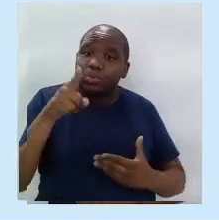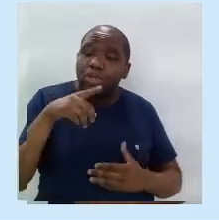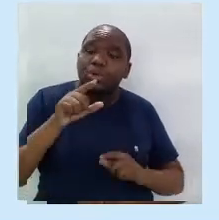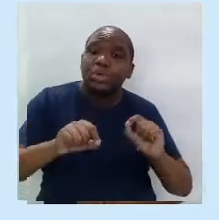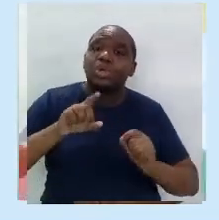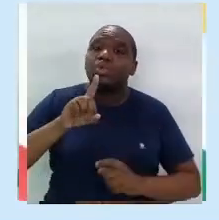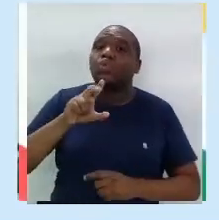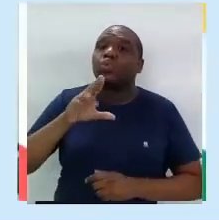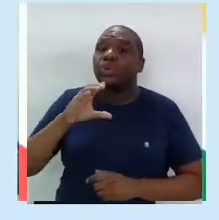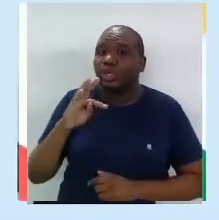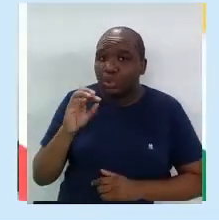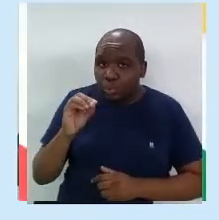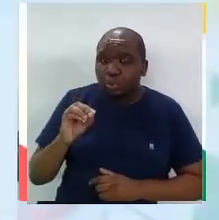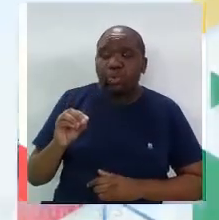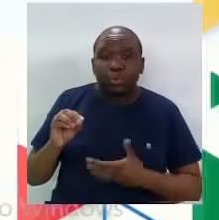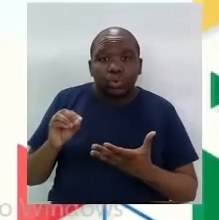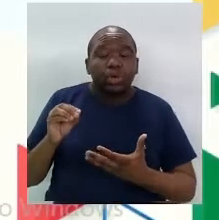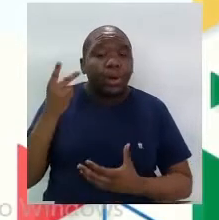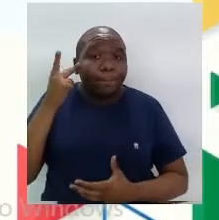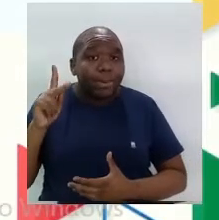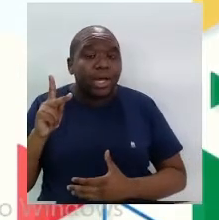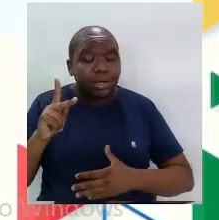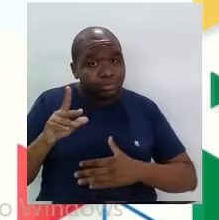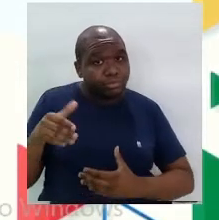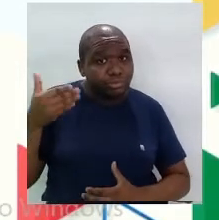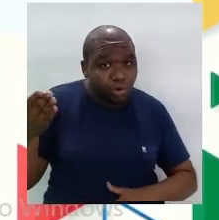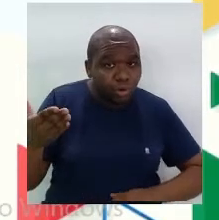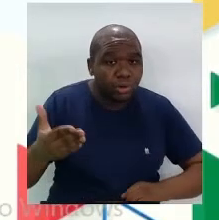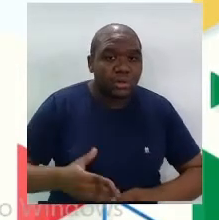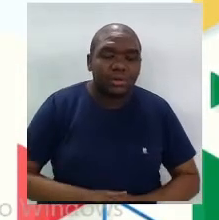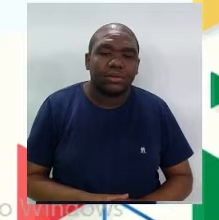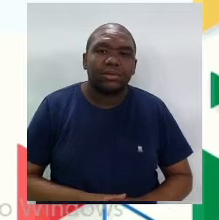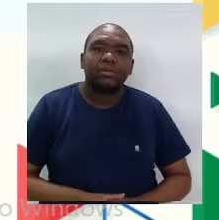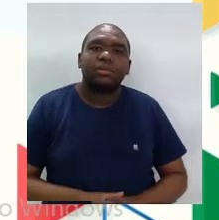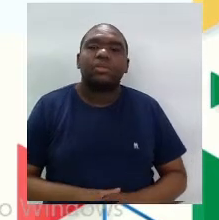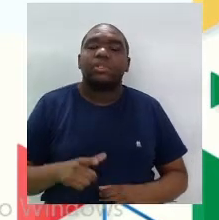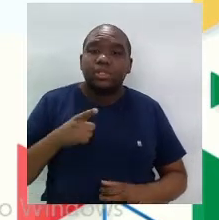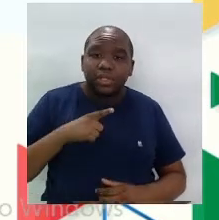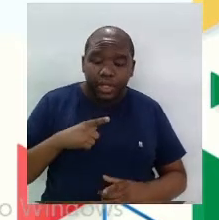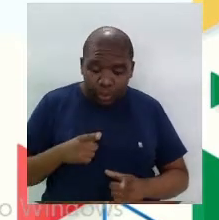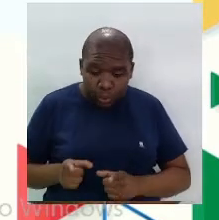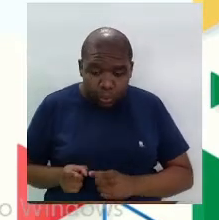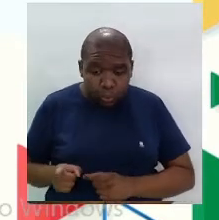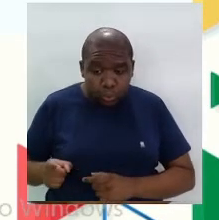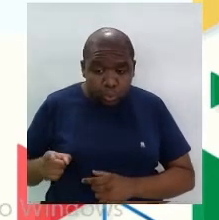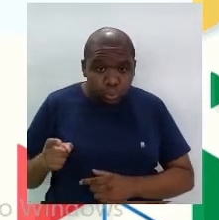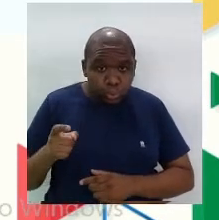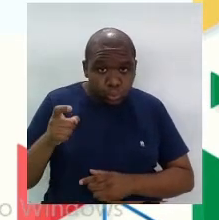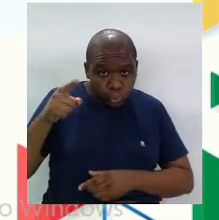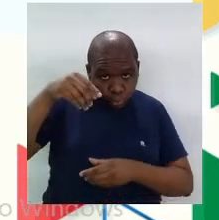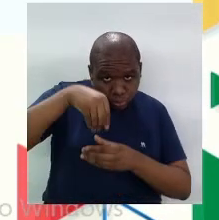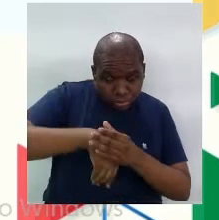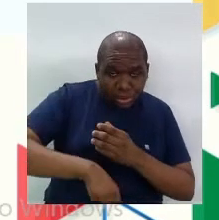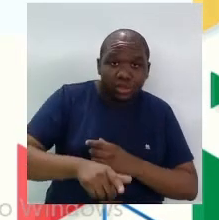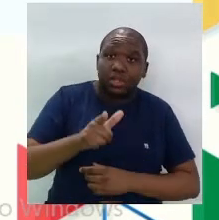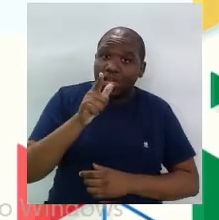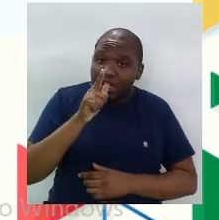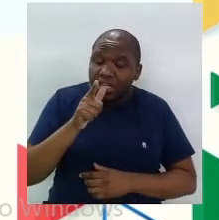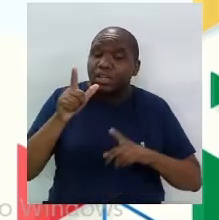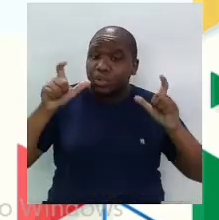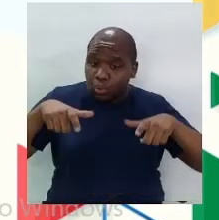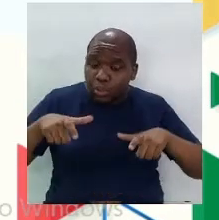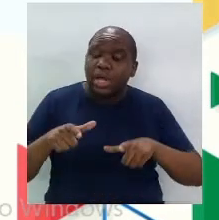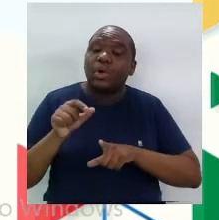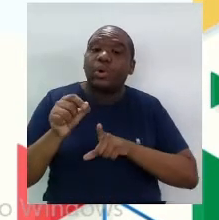ele vai ser um ducto que se abre para o meio externo. Ela percorre todo o pênis e serve